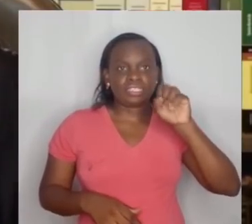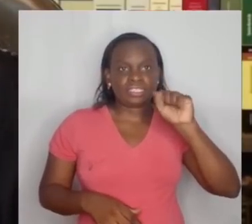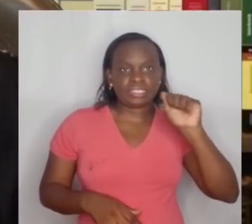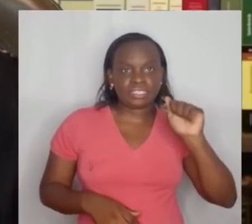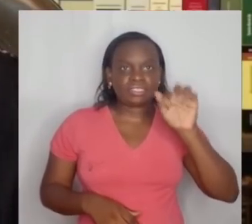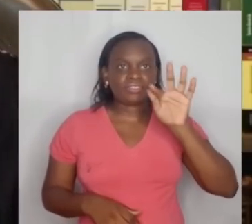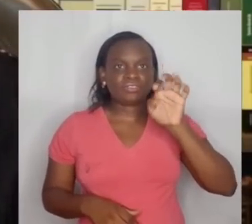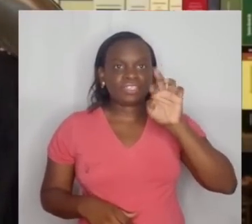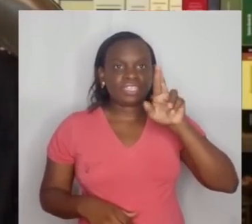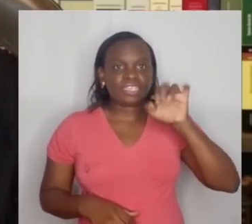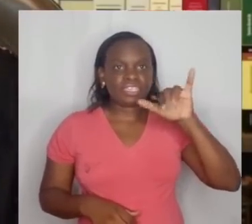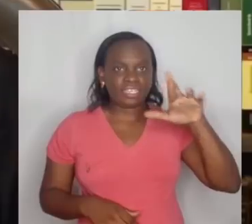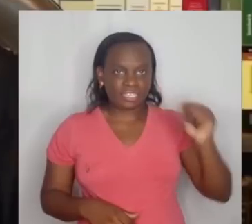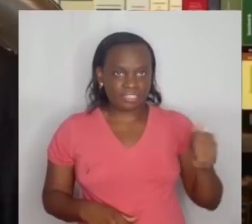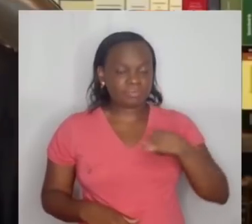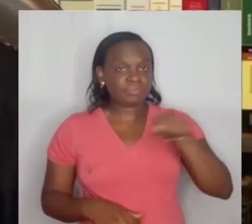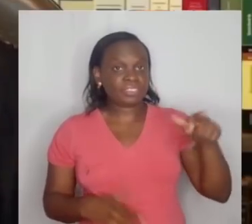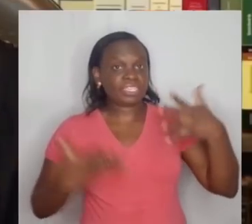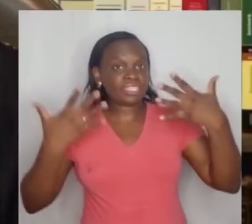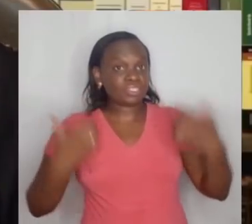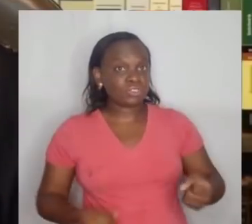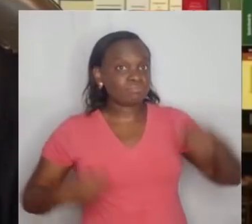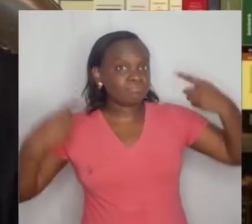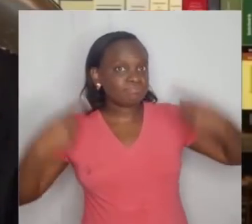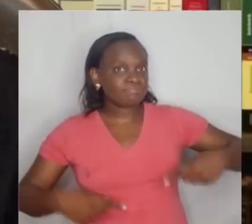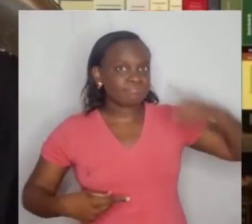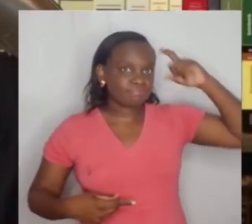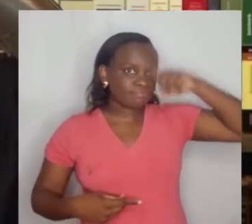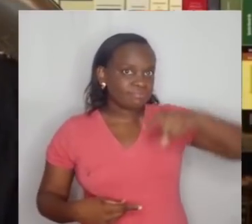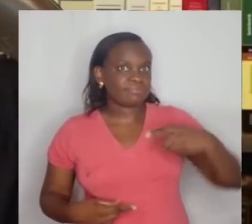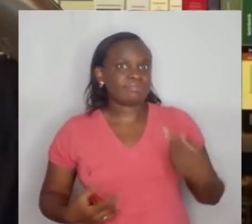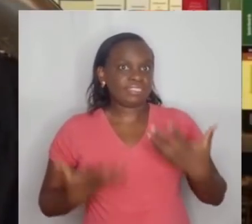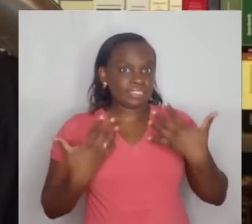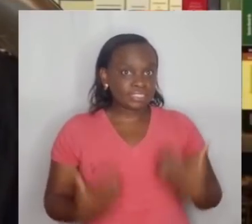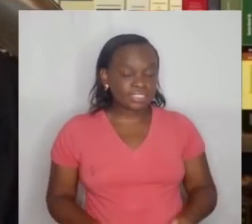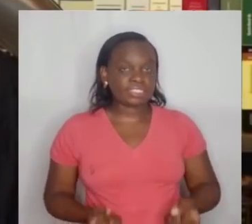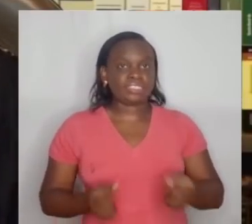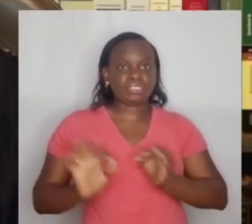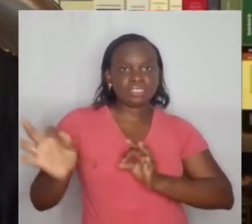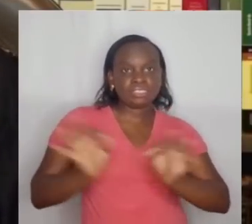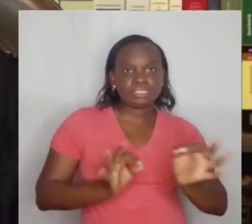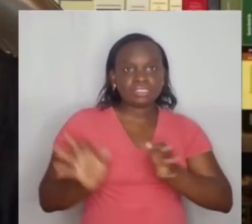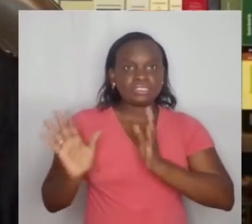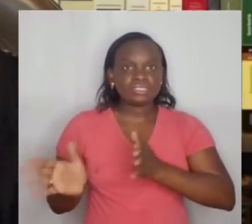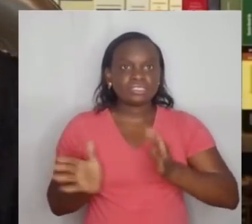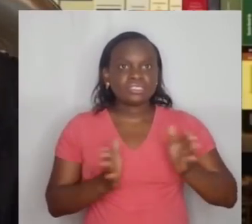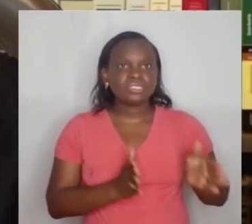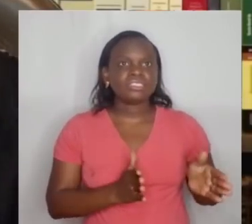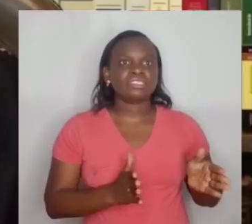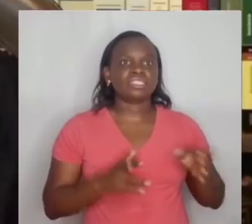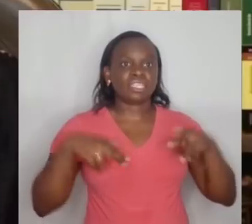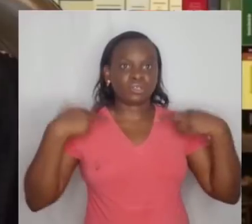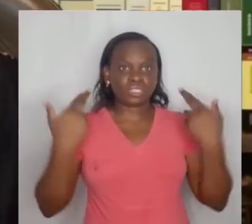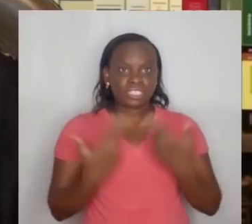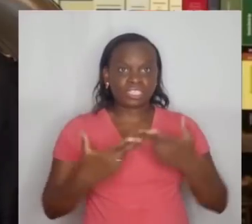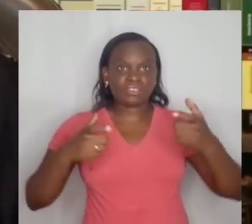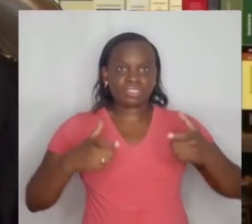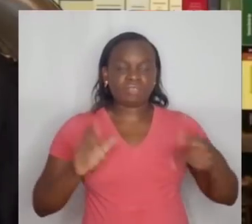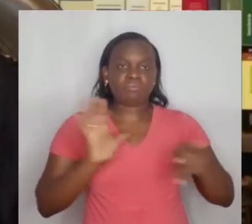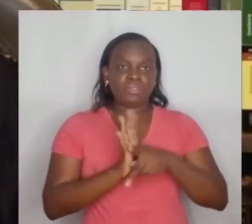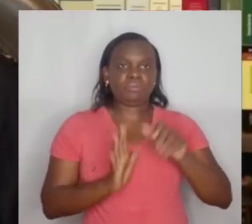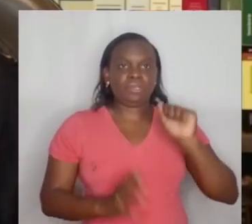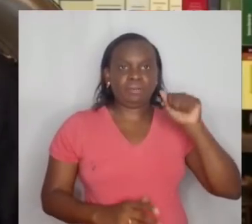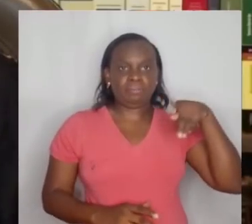Bartolozzi Ferreira, que aceitaram o desafio de assumir a organização dessa nossa região, dessa nossa